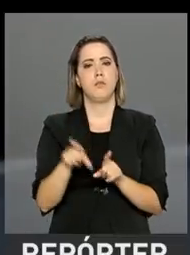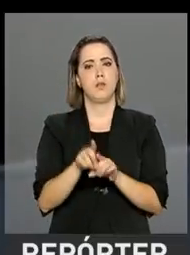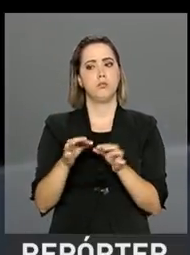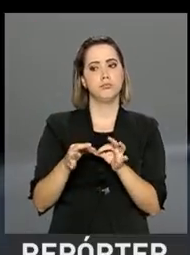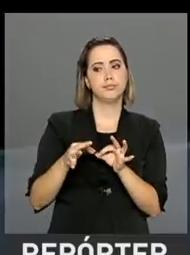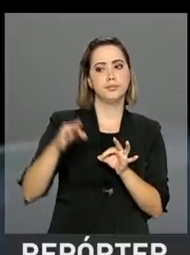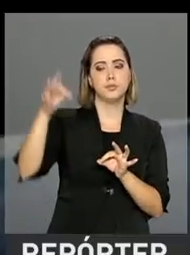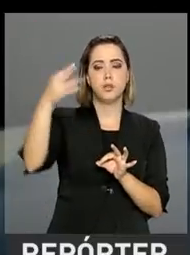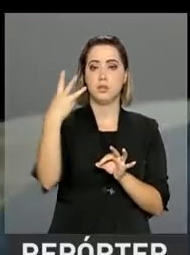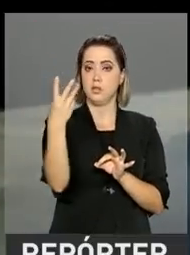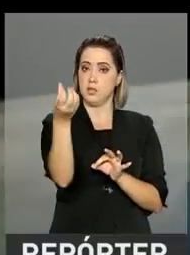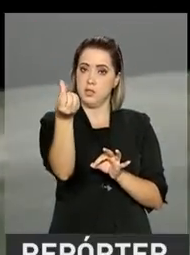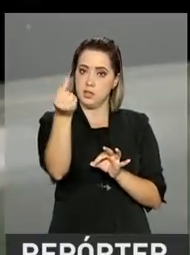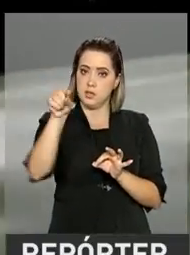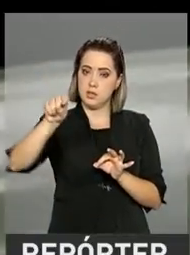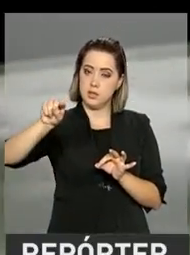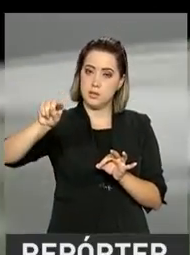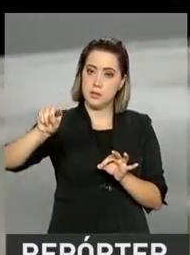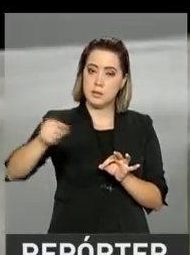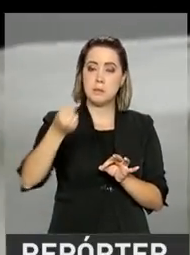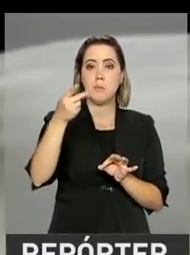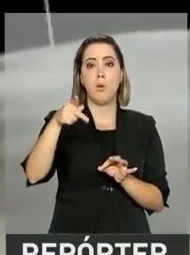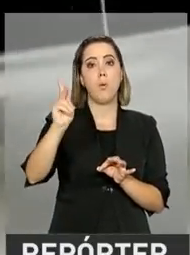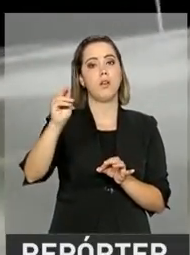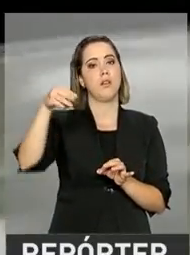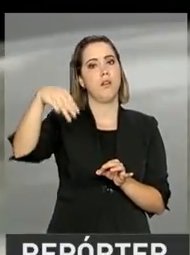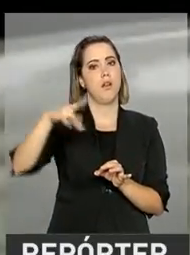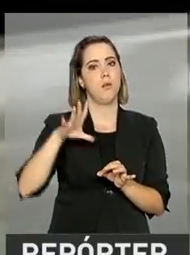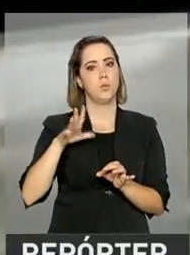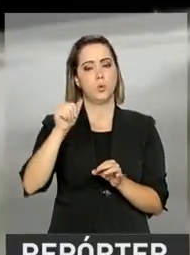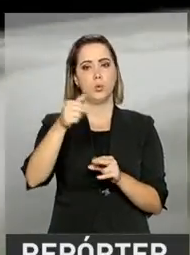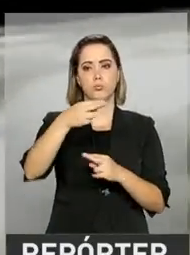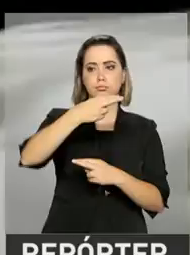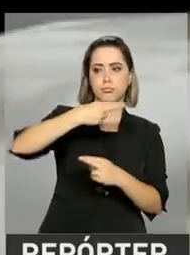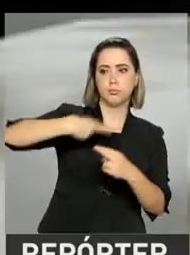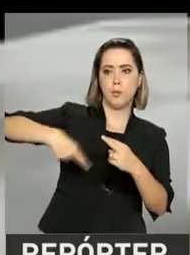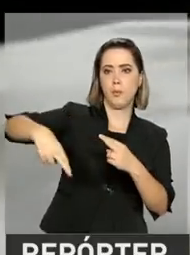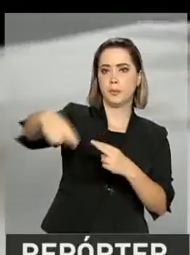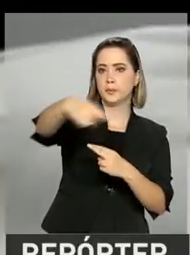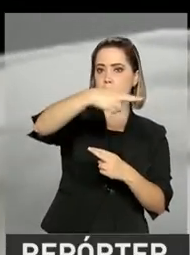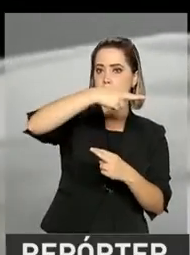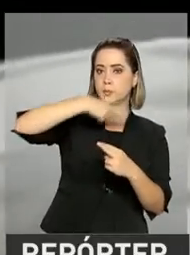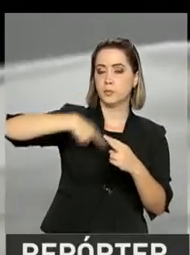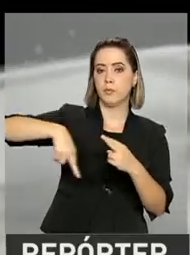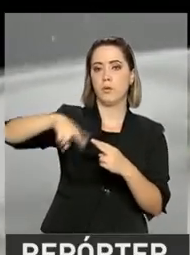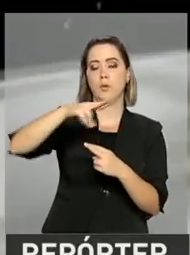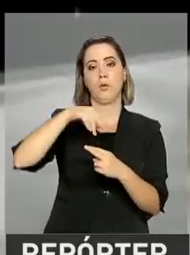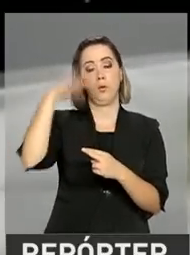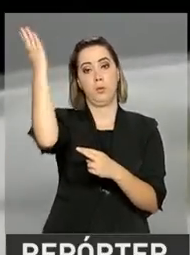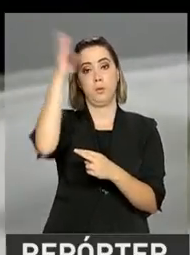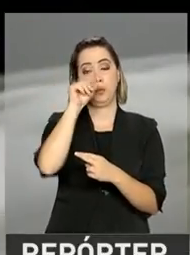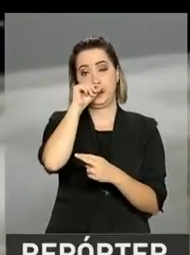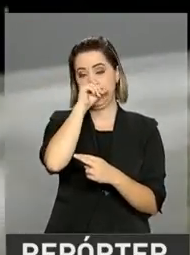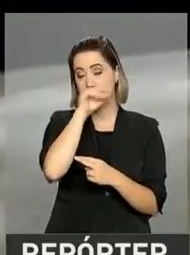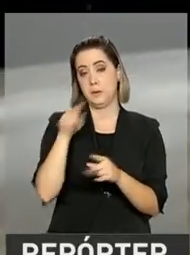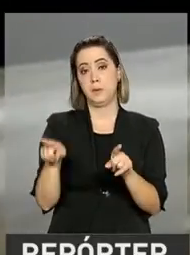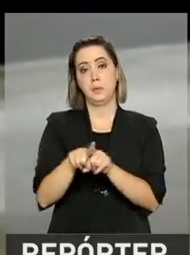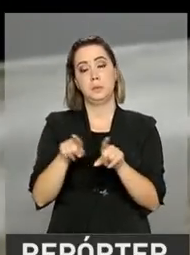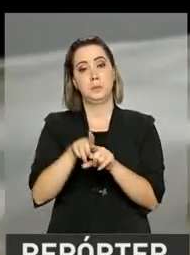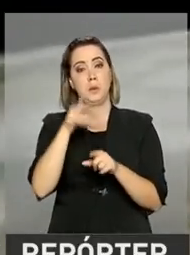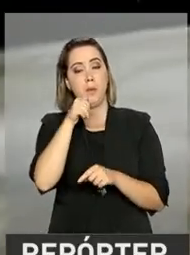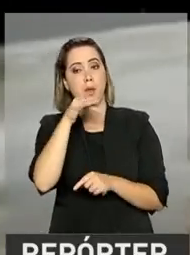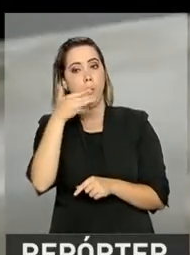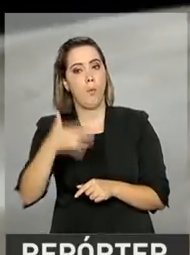mil quilômetros da superfície da terra cobrindo todo o território brasileiro e o oceano atlântico o primeiro satélite geoestacionário do